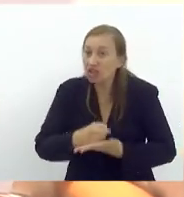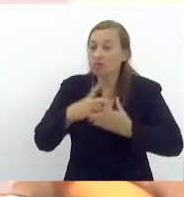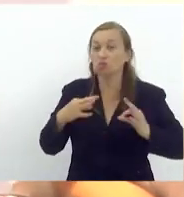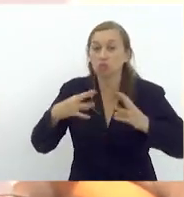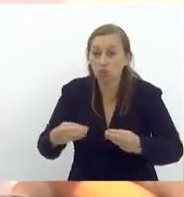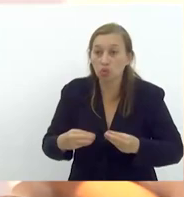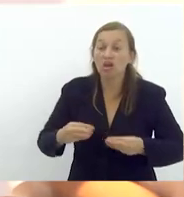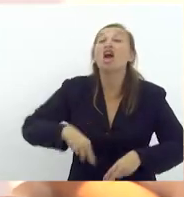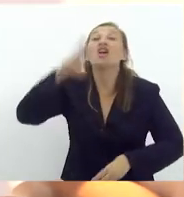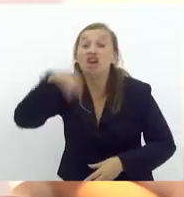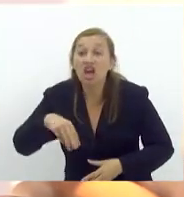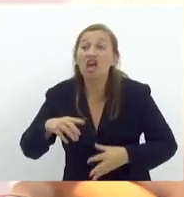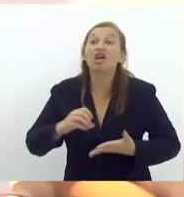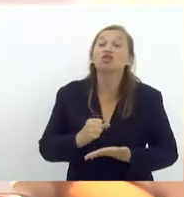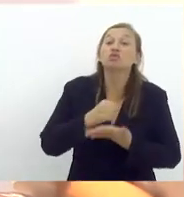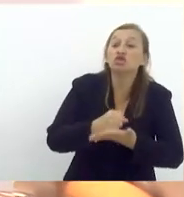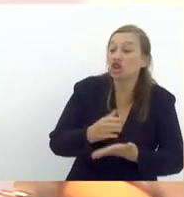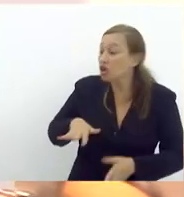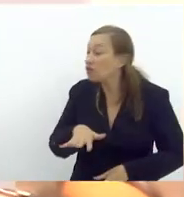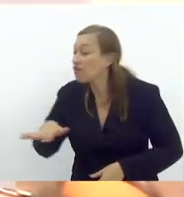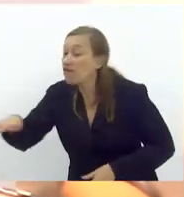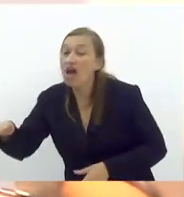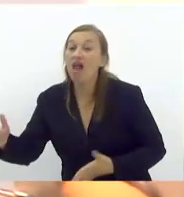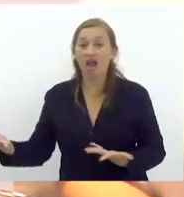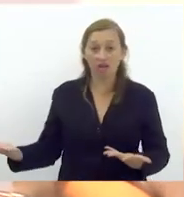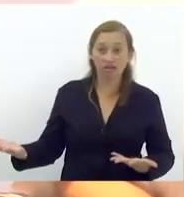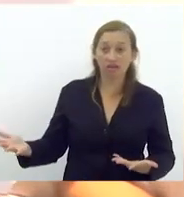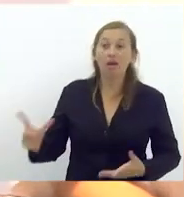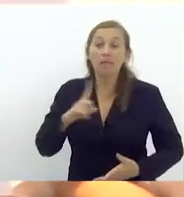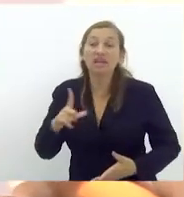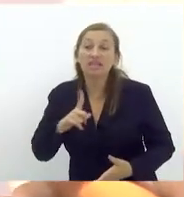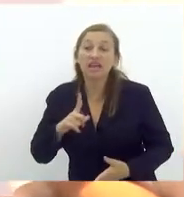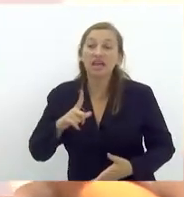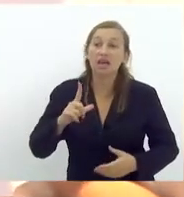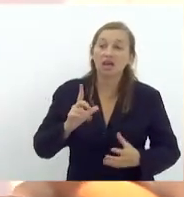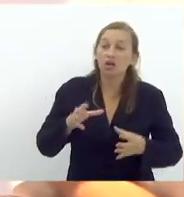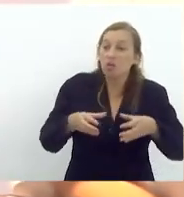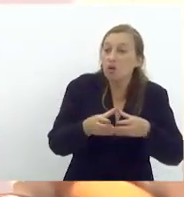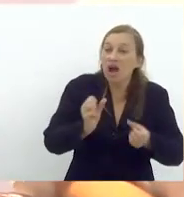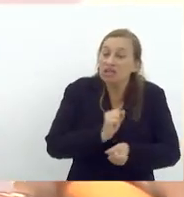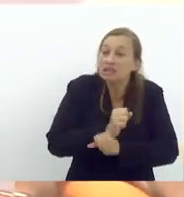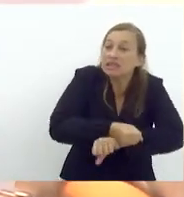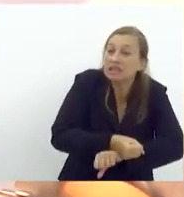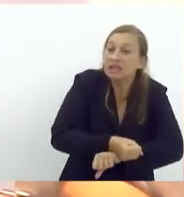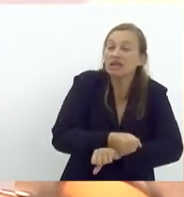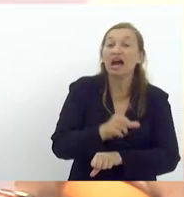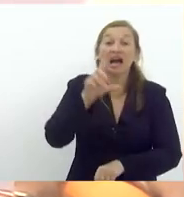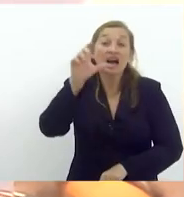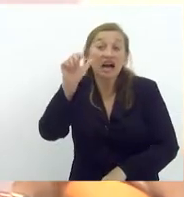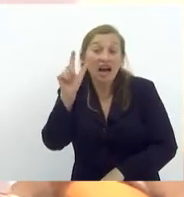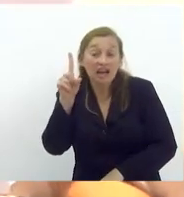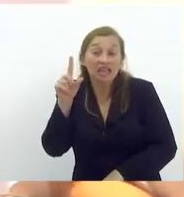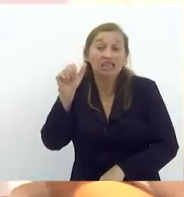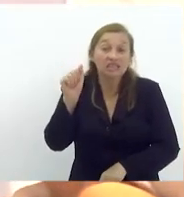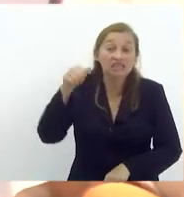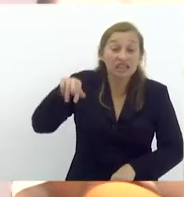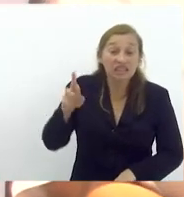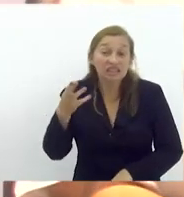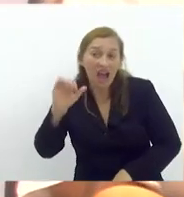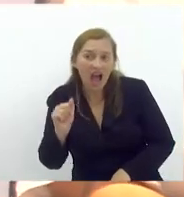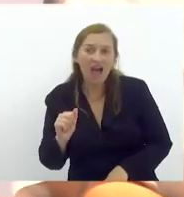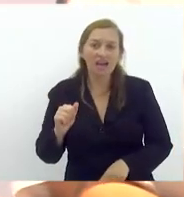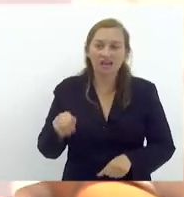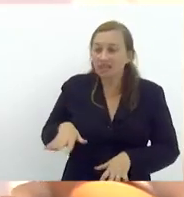quem é que sustenta as comunidades para ter favela para ter quilombo é mal de Dandara até Dona orosina que